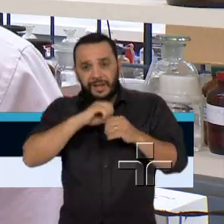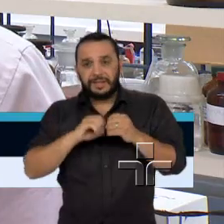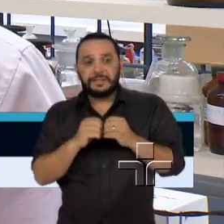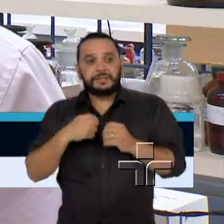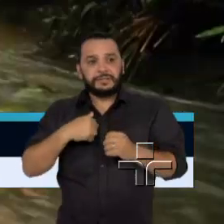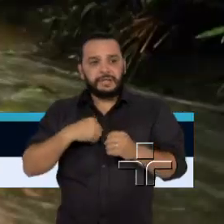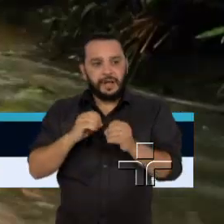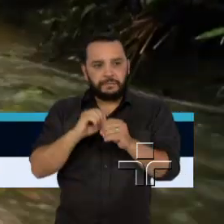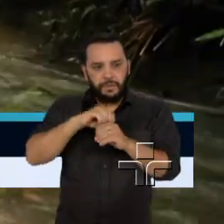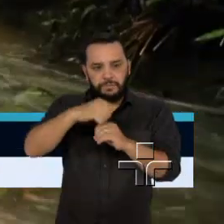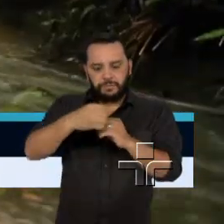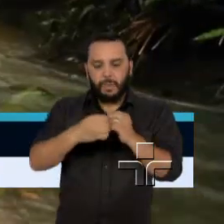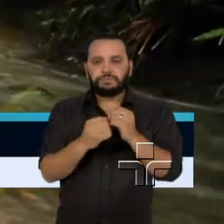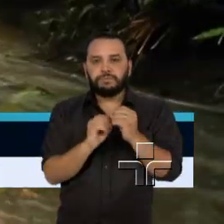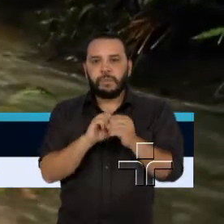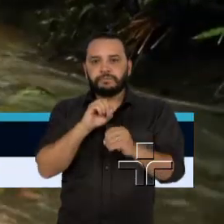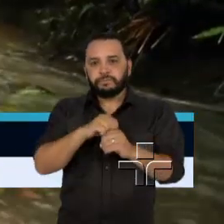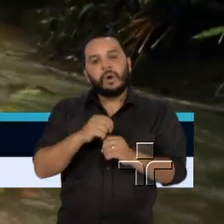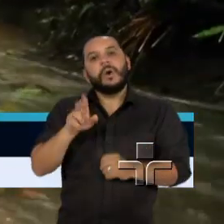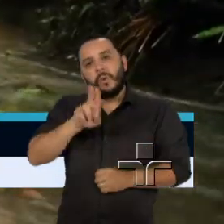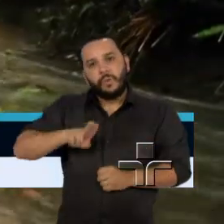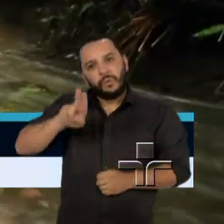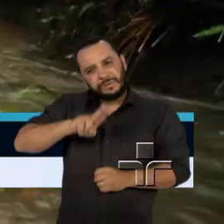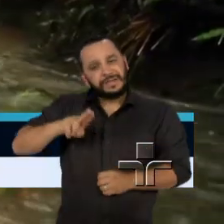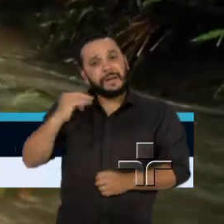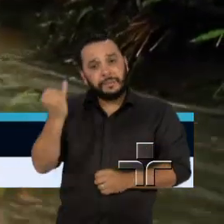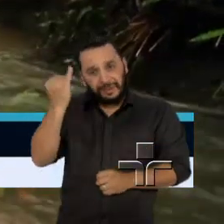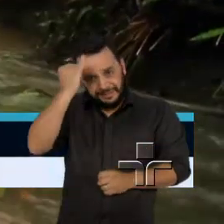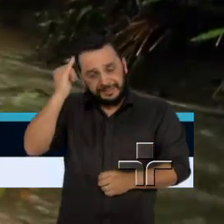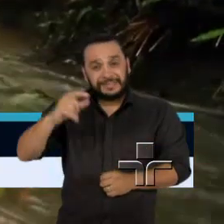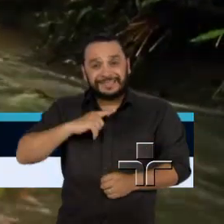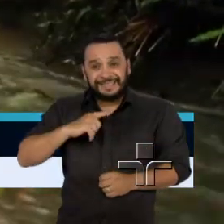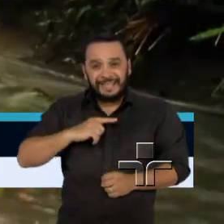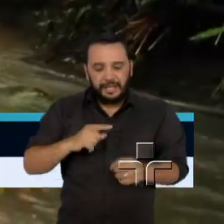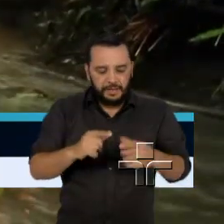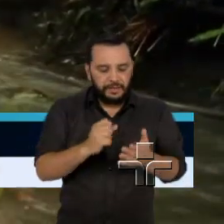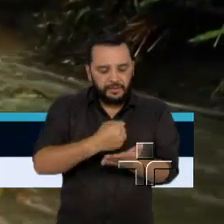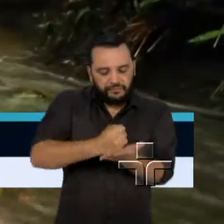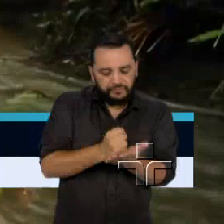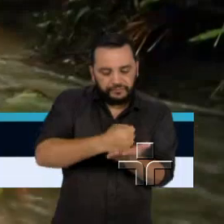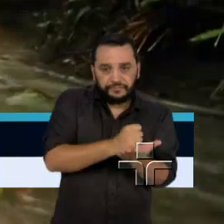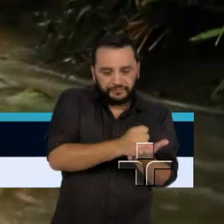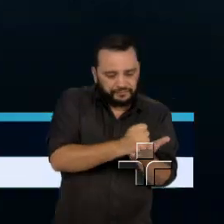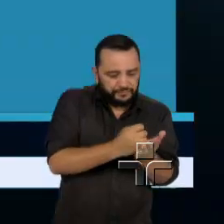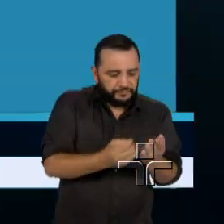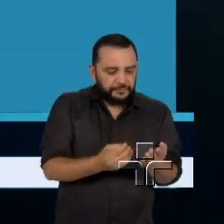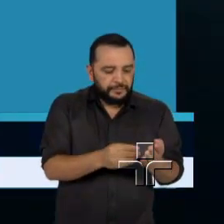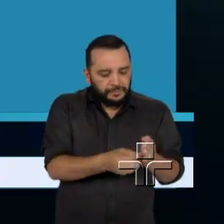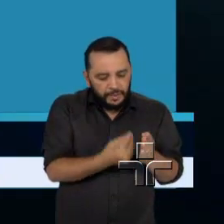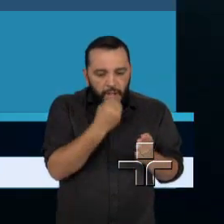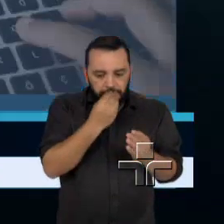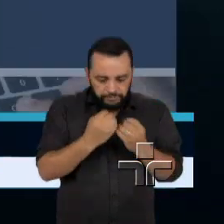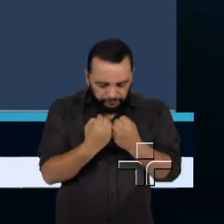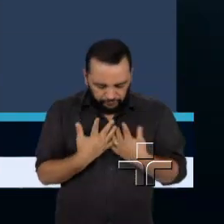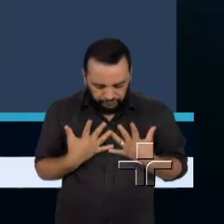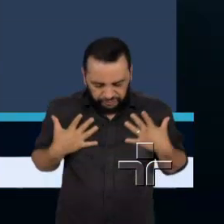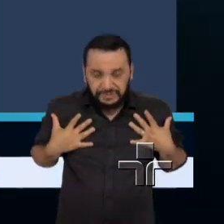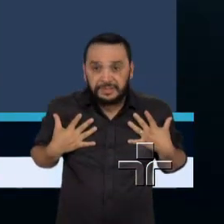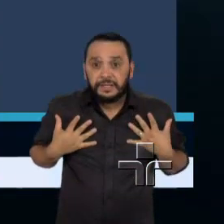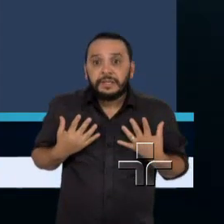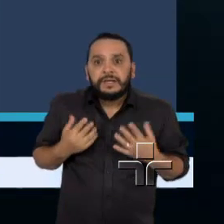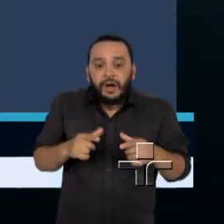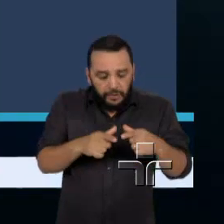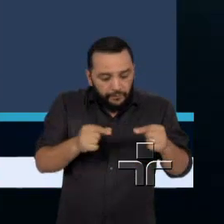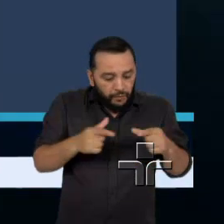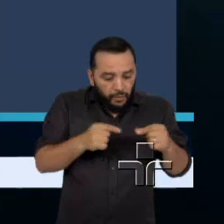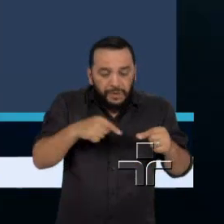a humanidade. A bergenina, por exemplo, um anti-inflamatório extraído de uma espécie da Amazônia, é vendida por laboratórios